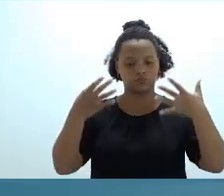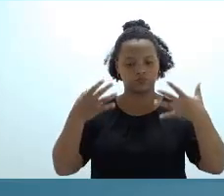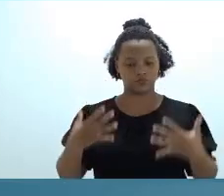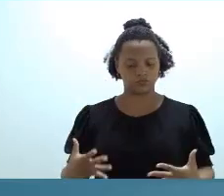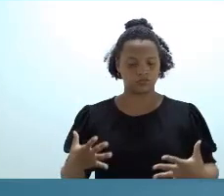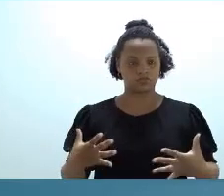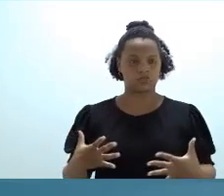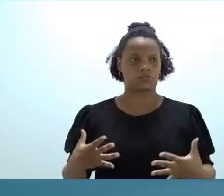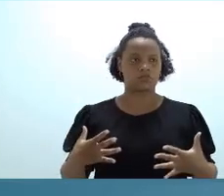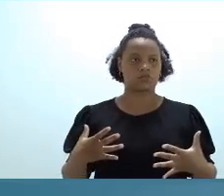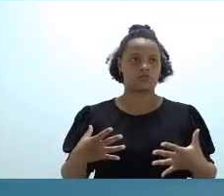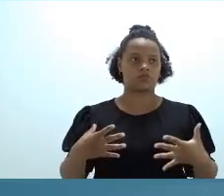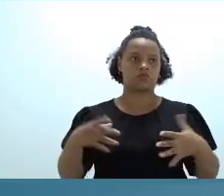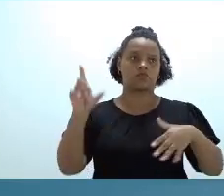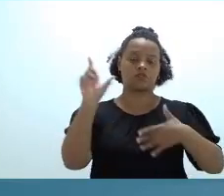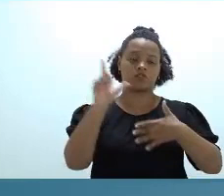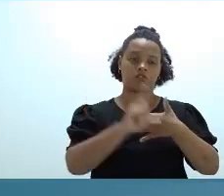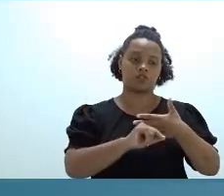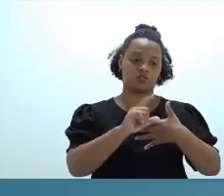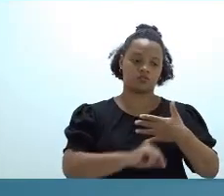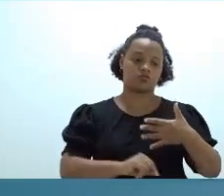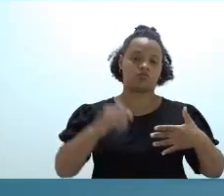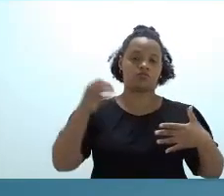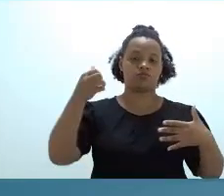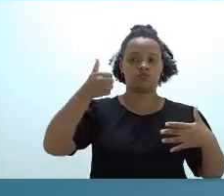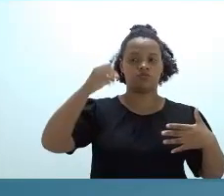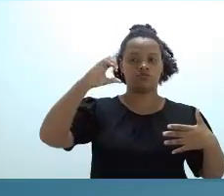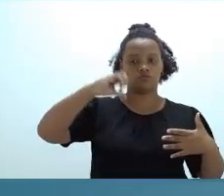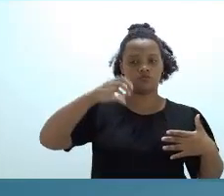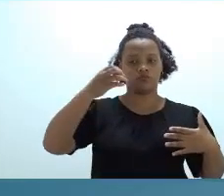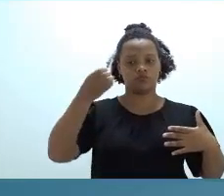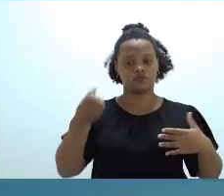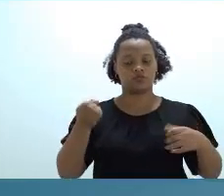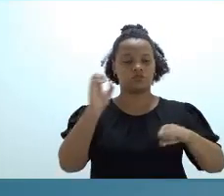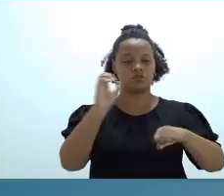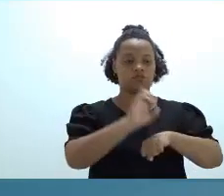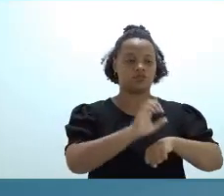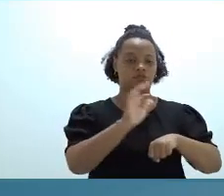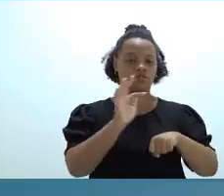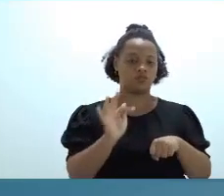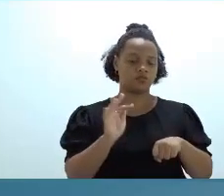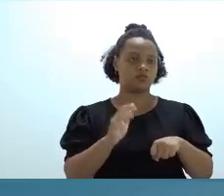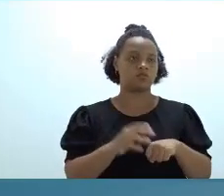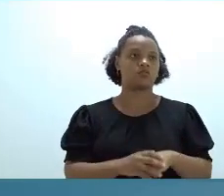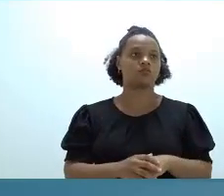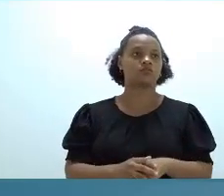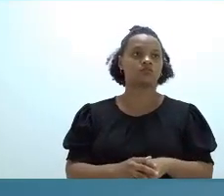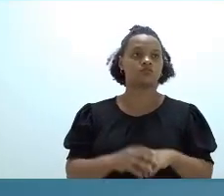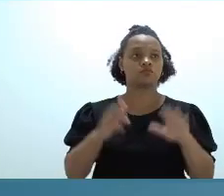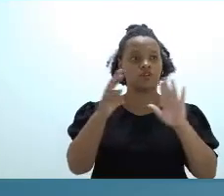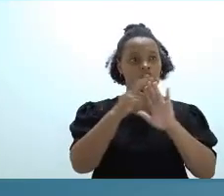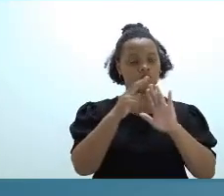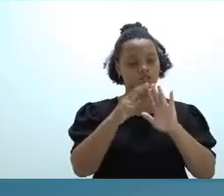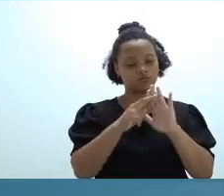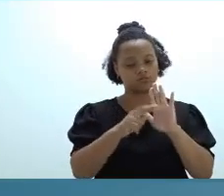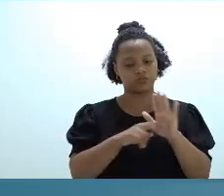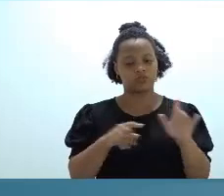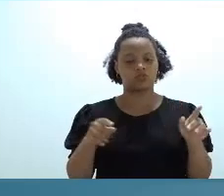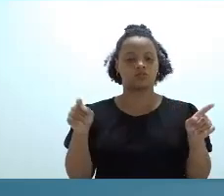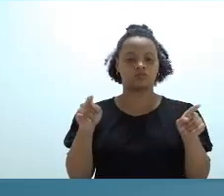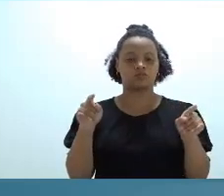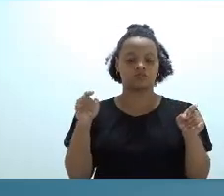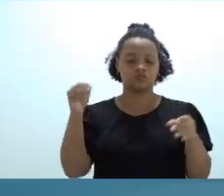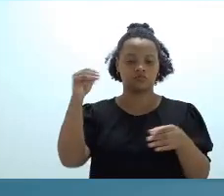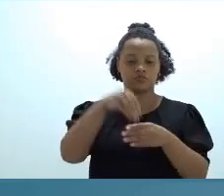preconizada no artigo 96 da Constituição Federal, a possibilidade de elaboração do regimento interno próprio constitui